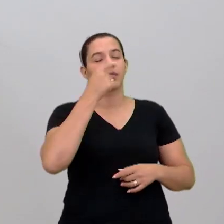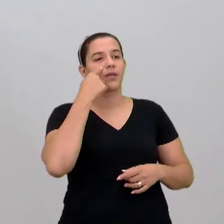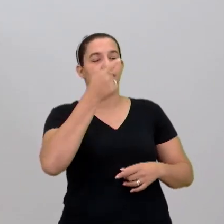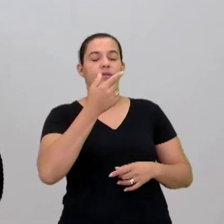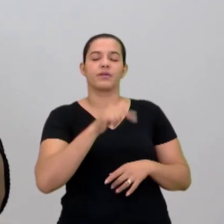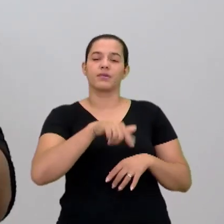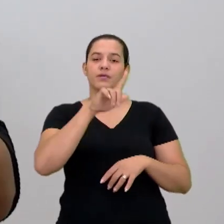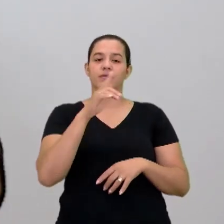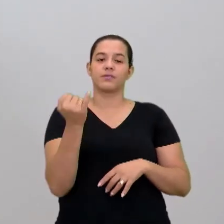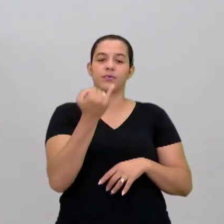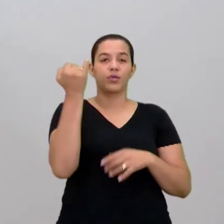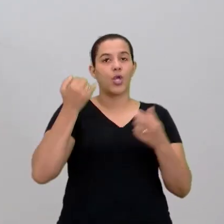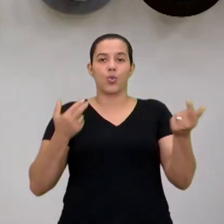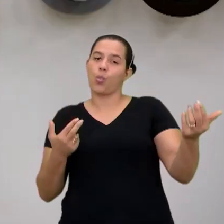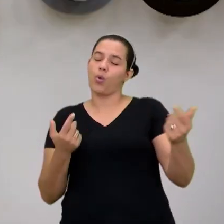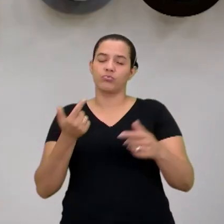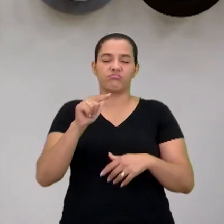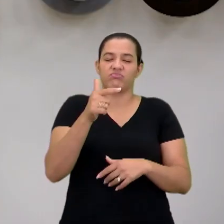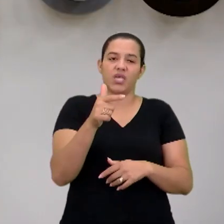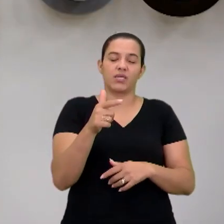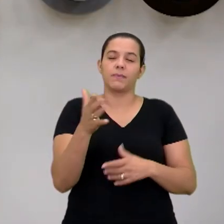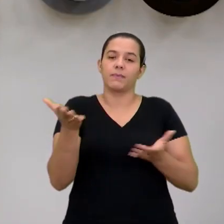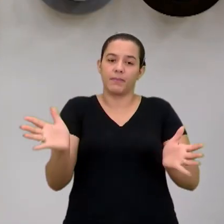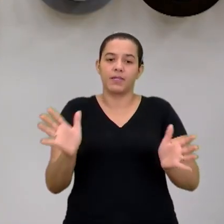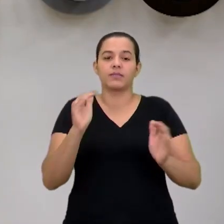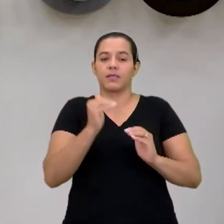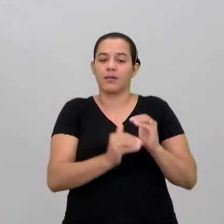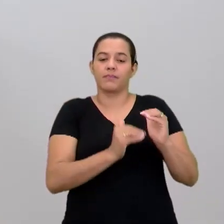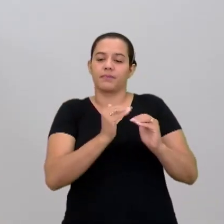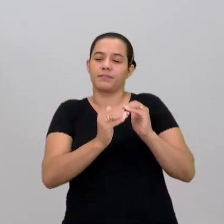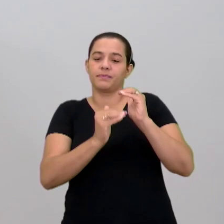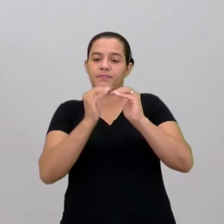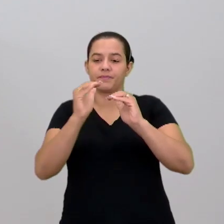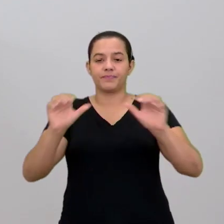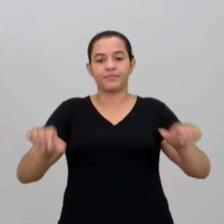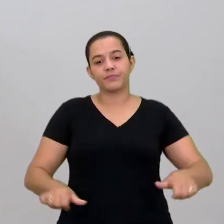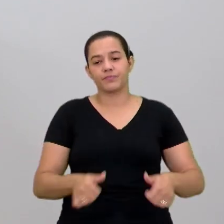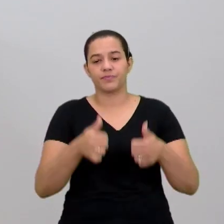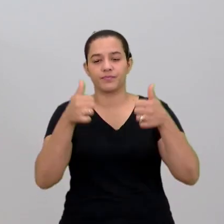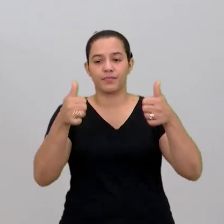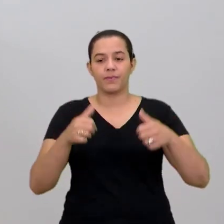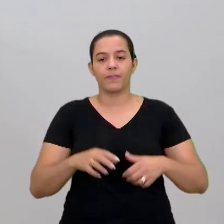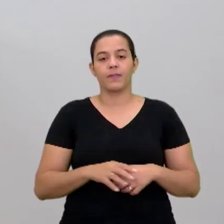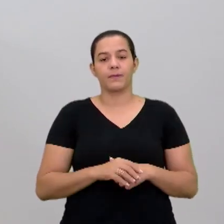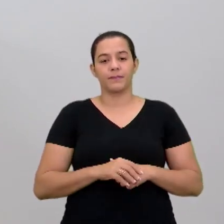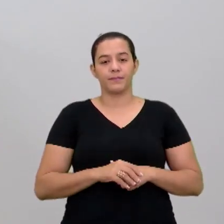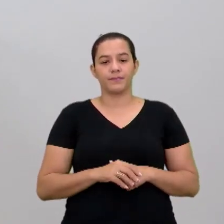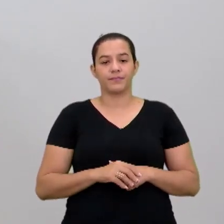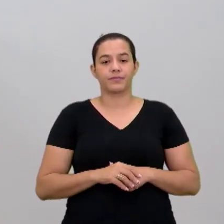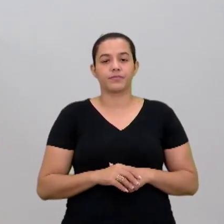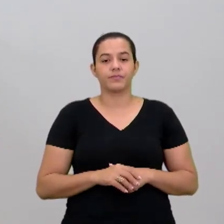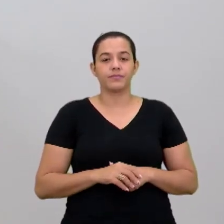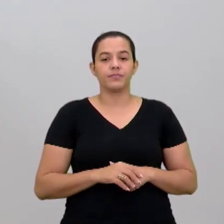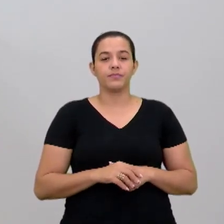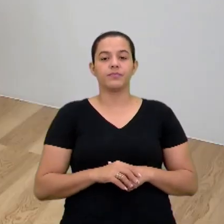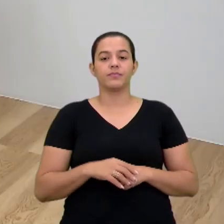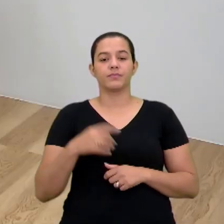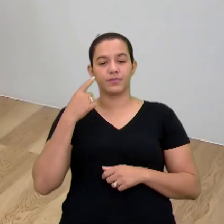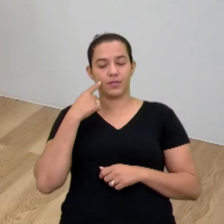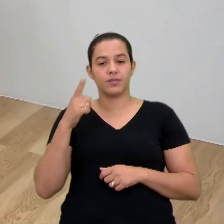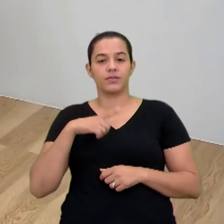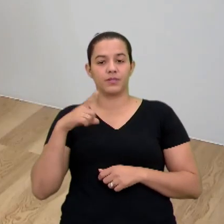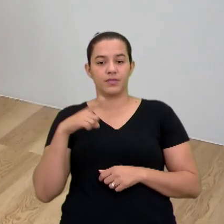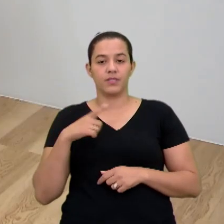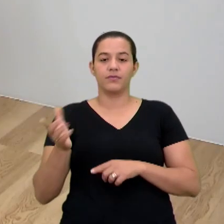importância, ainda não é da mesma forma, obviamente, por isso que temos sempre que estar valorizando as conquistas, aula, né? Mas superar. Que falamos sobre